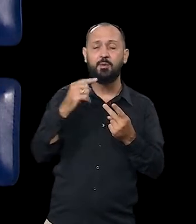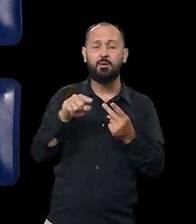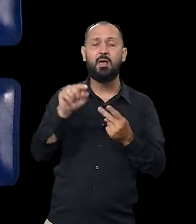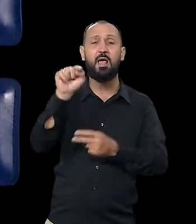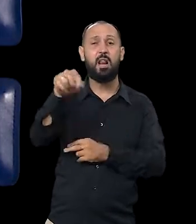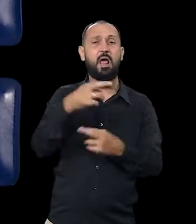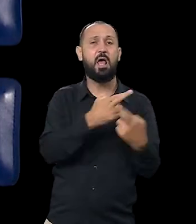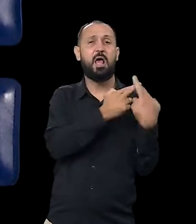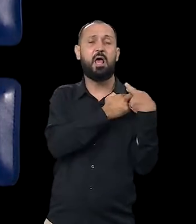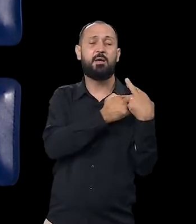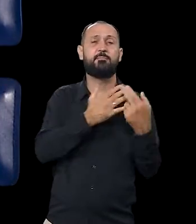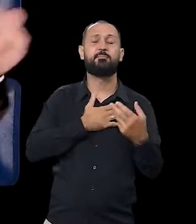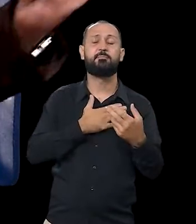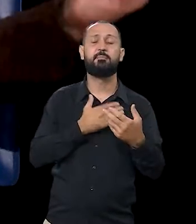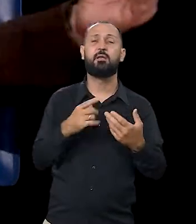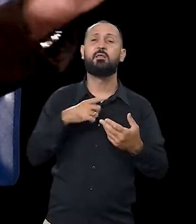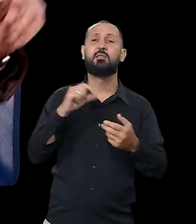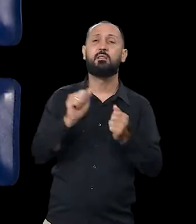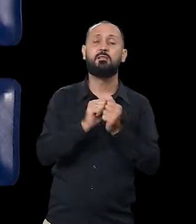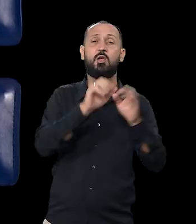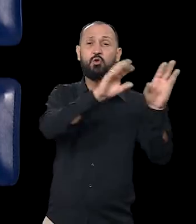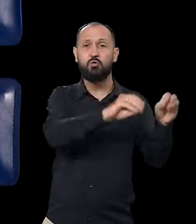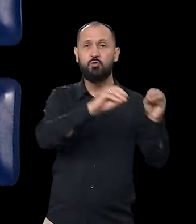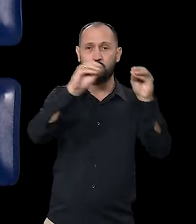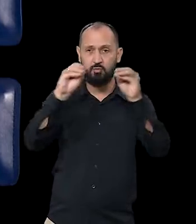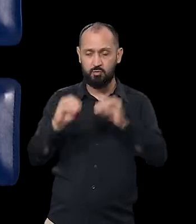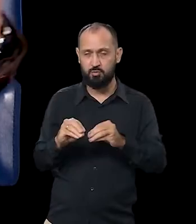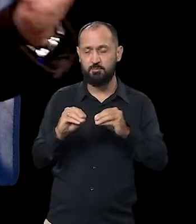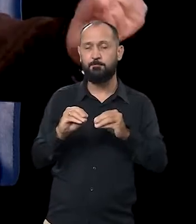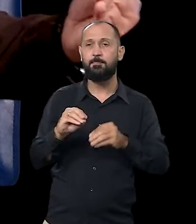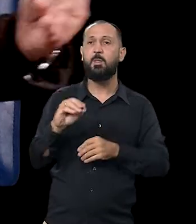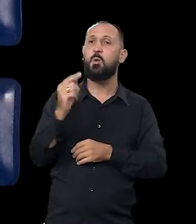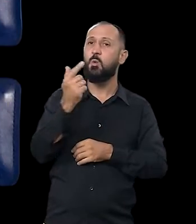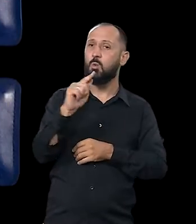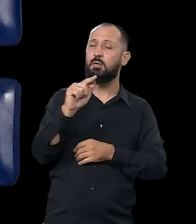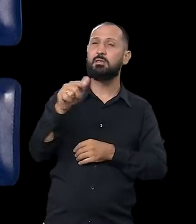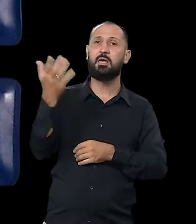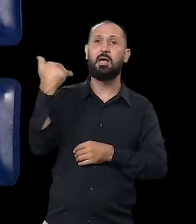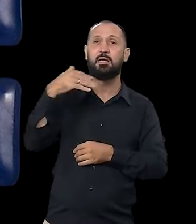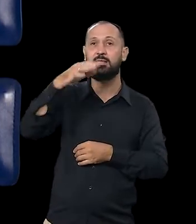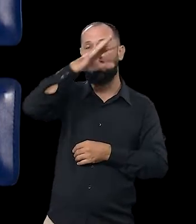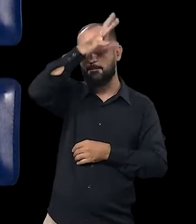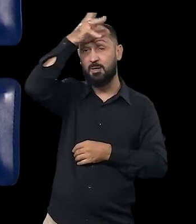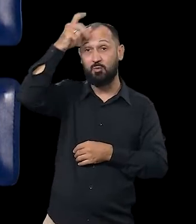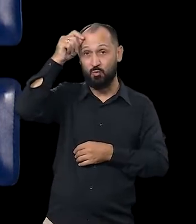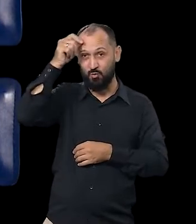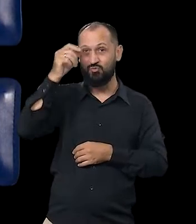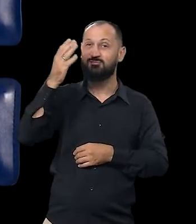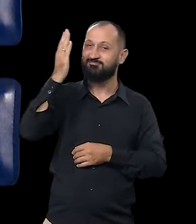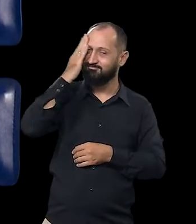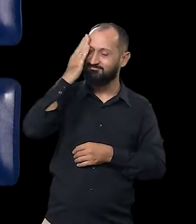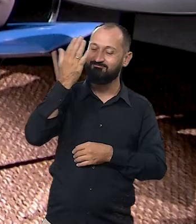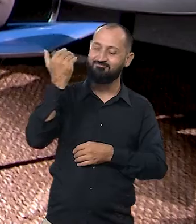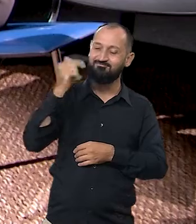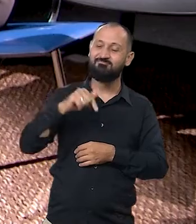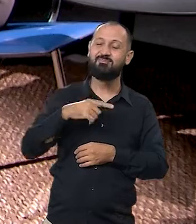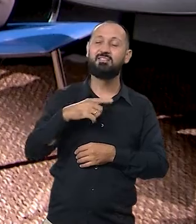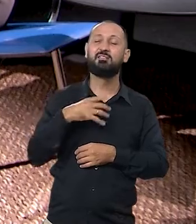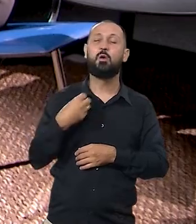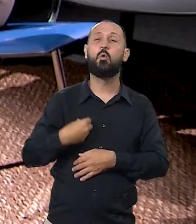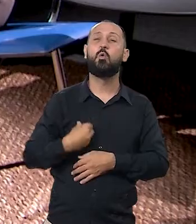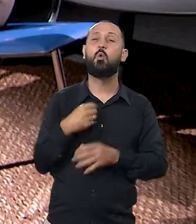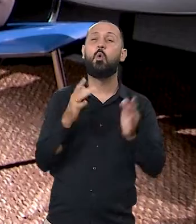foi ela a responsável por nos trazer de Goiás para o então Mato Grosso, ainda não era Mato Grosso do Sul. Então, eu acho que